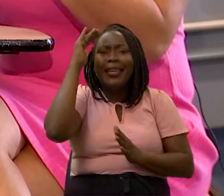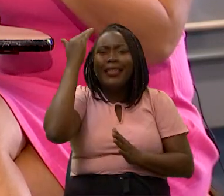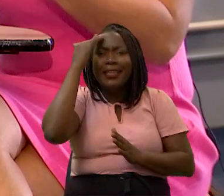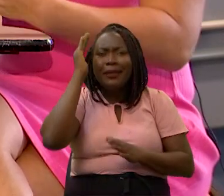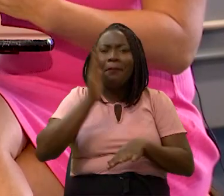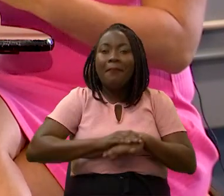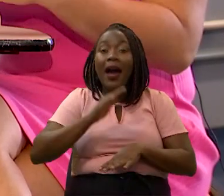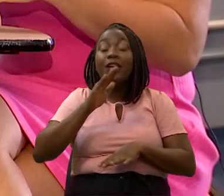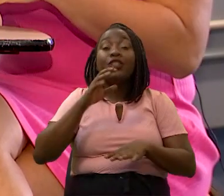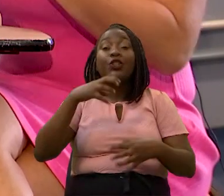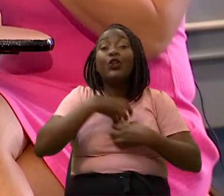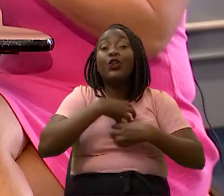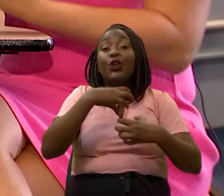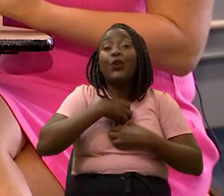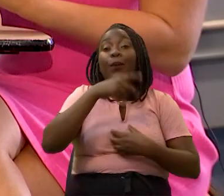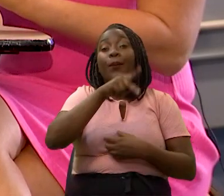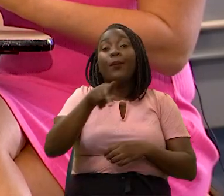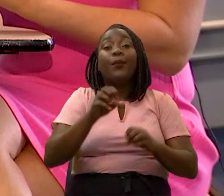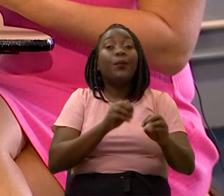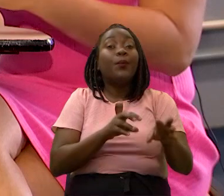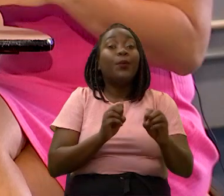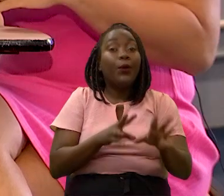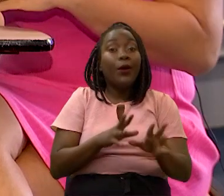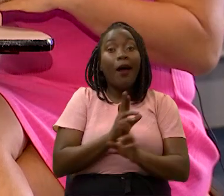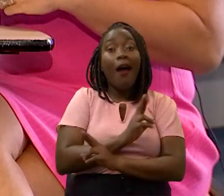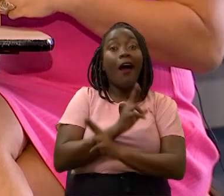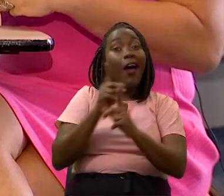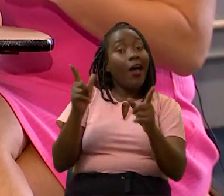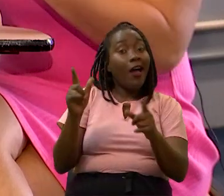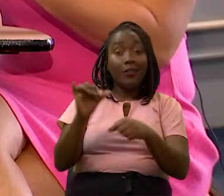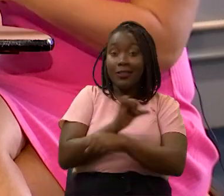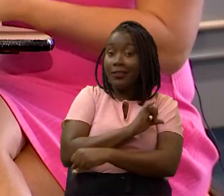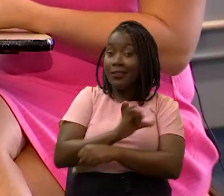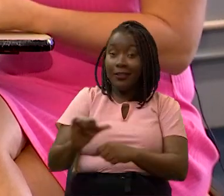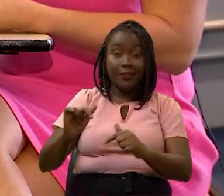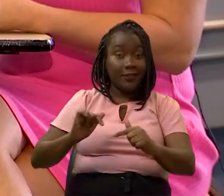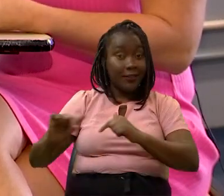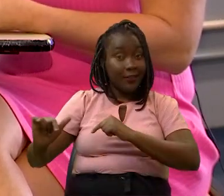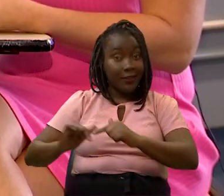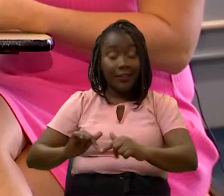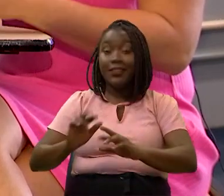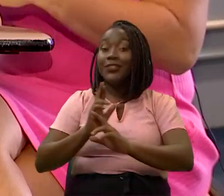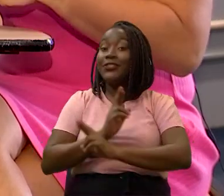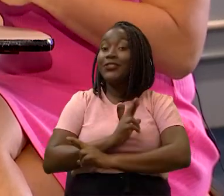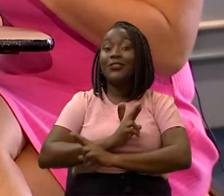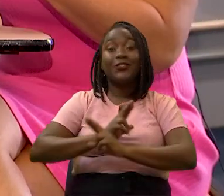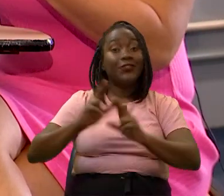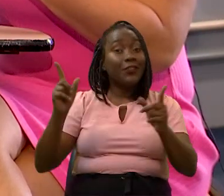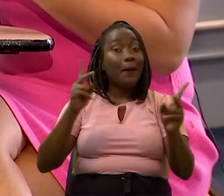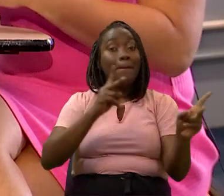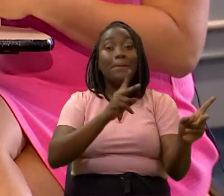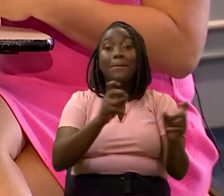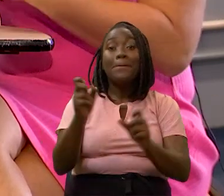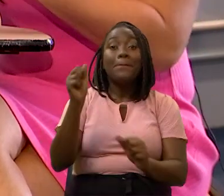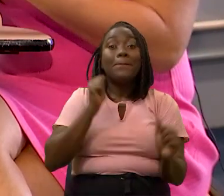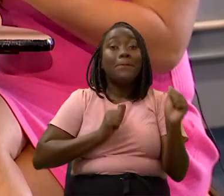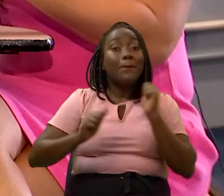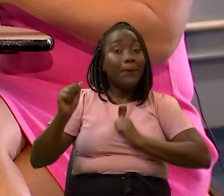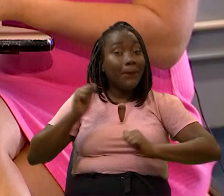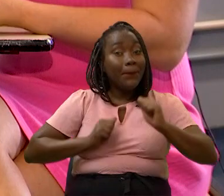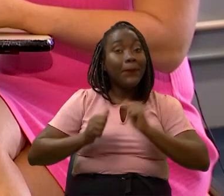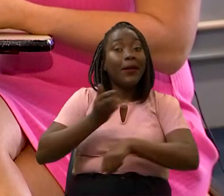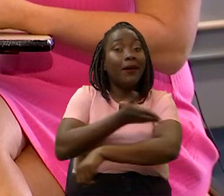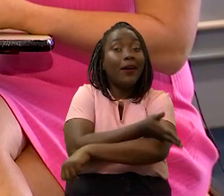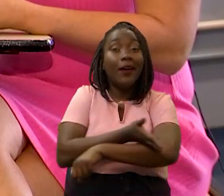querer entender mais sobre o modo como os professores ensinam. Há diferentes metodologias de trabalho, diferentes